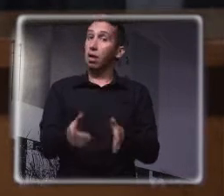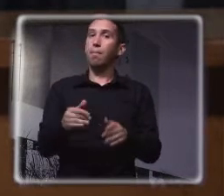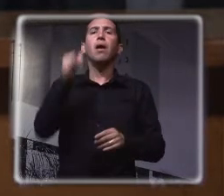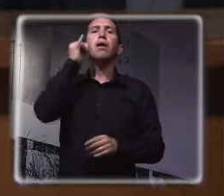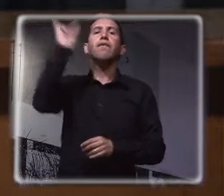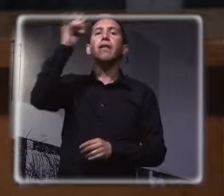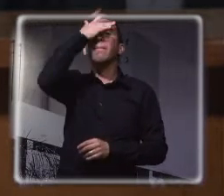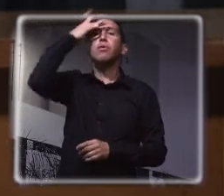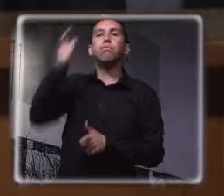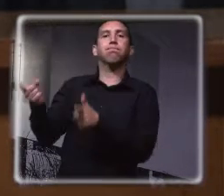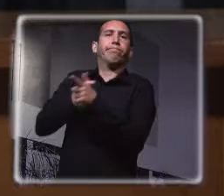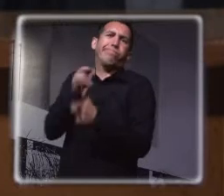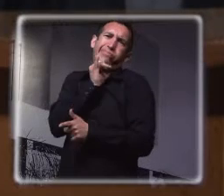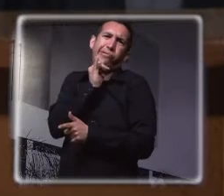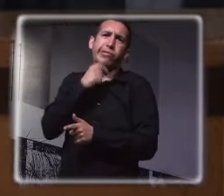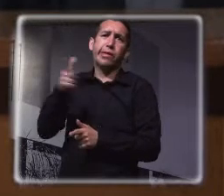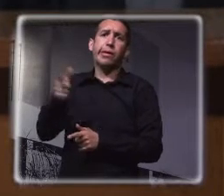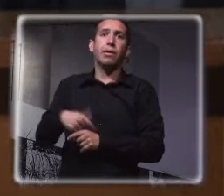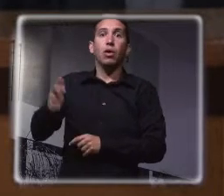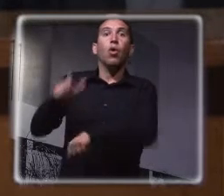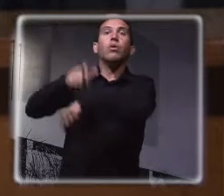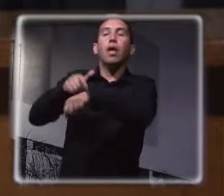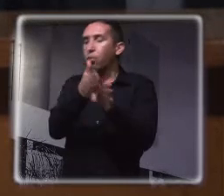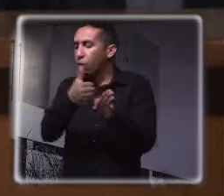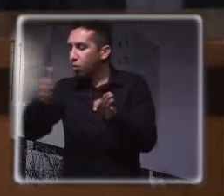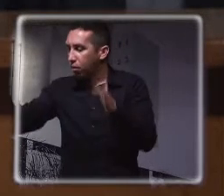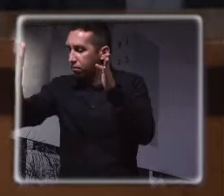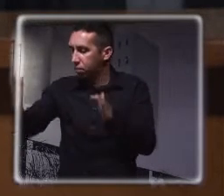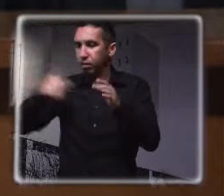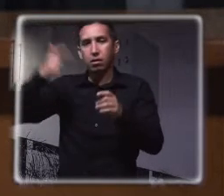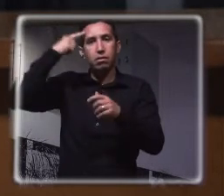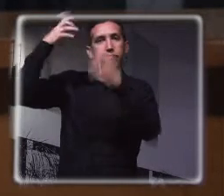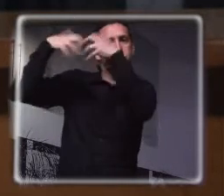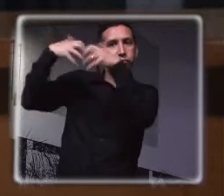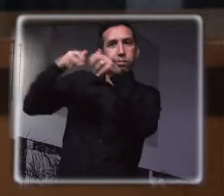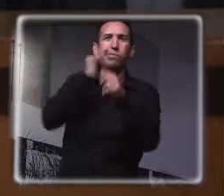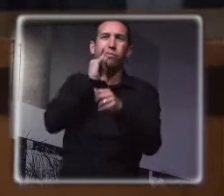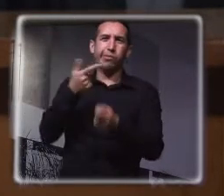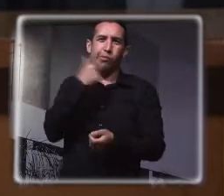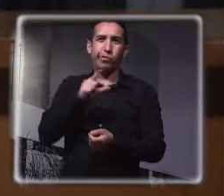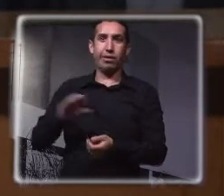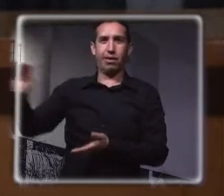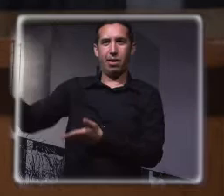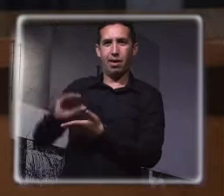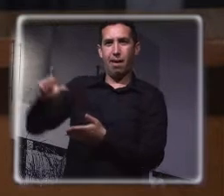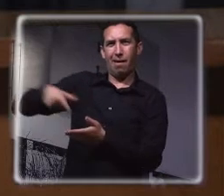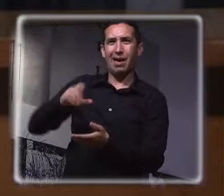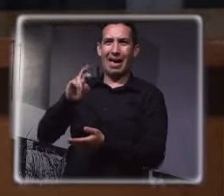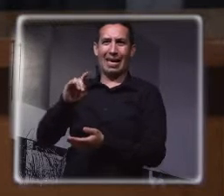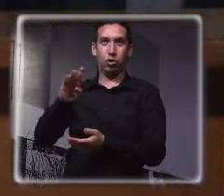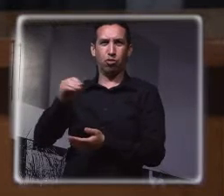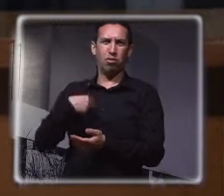evitar o superendividamento, como, por exemplo, o prazo de reflexão. Imaginem que vocês vão contrair um crédito, né, que vai ser pago num período